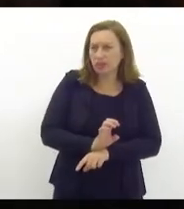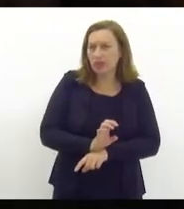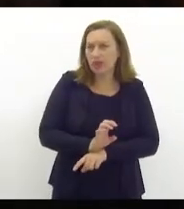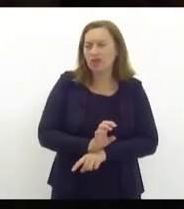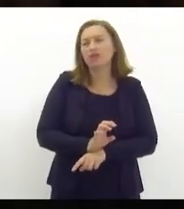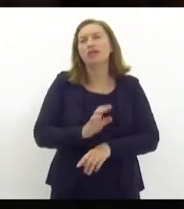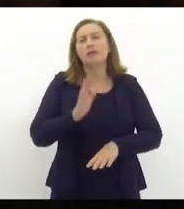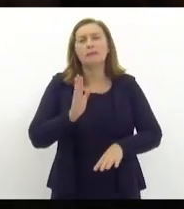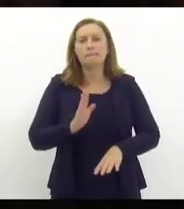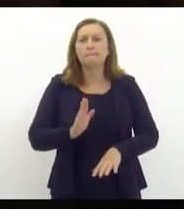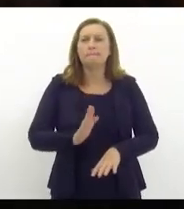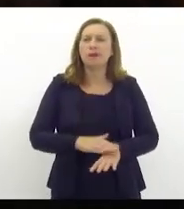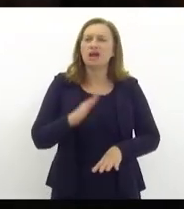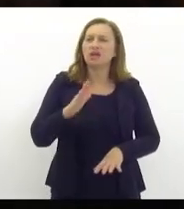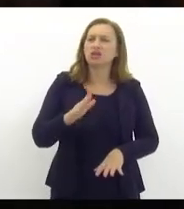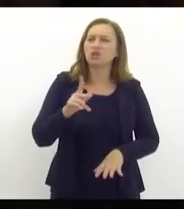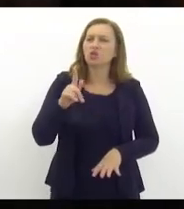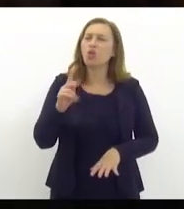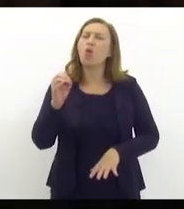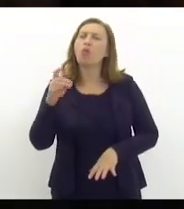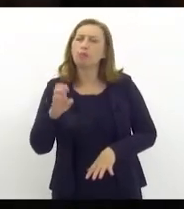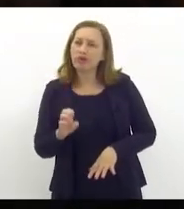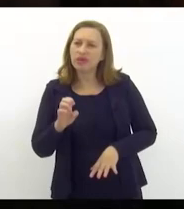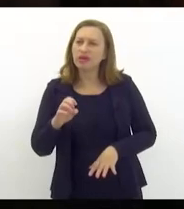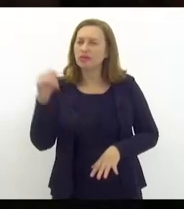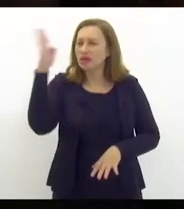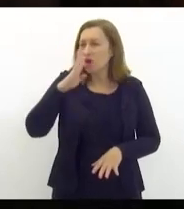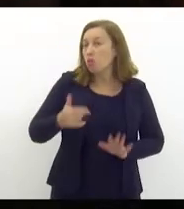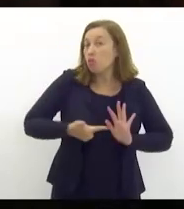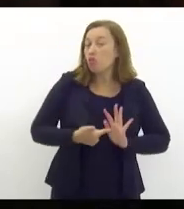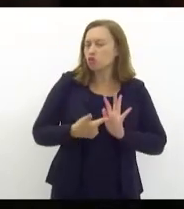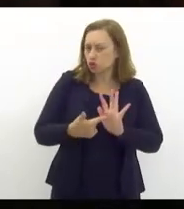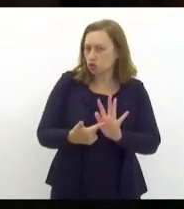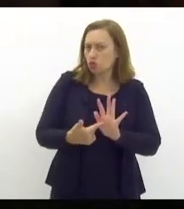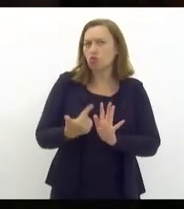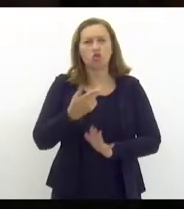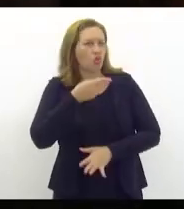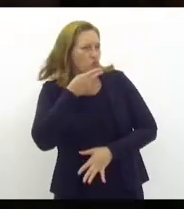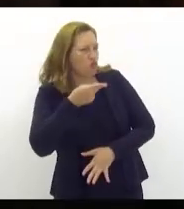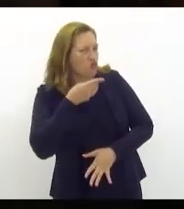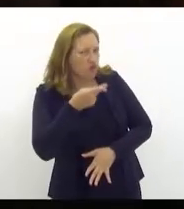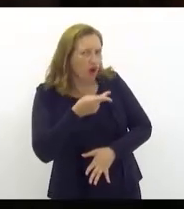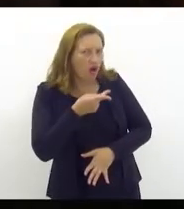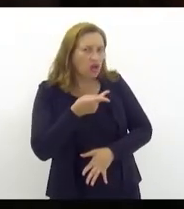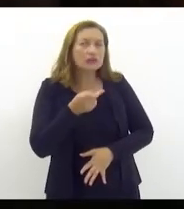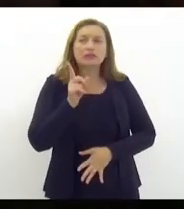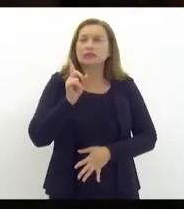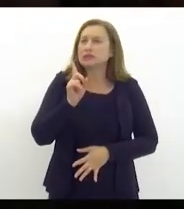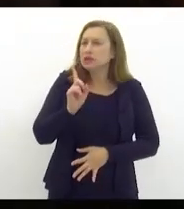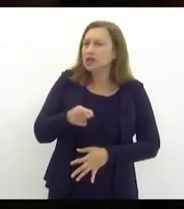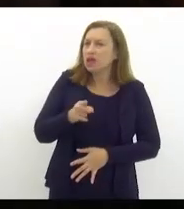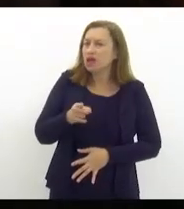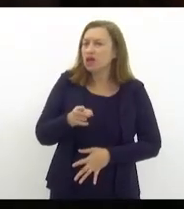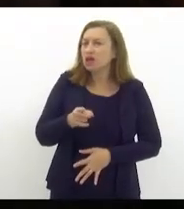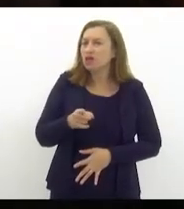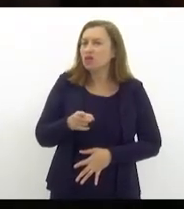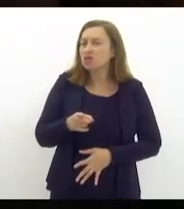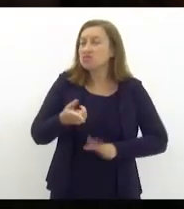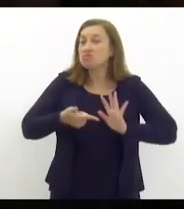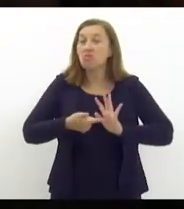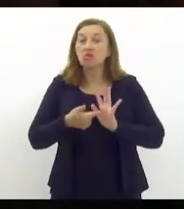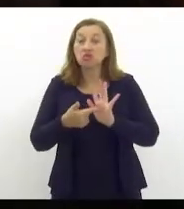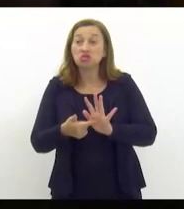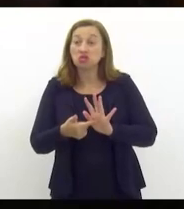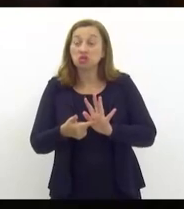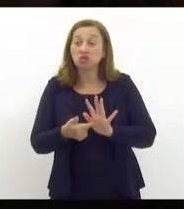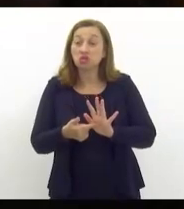uma tentativa de golpe à brasileira, que demonstrou, e eu digo, inclusive, que é uma tentativa que demonstrou